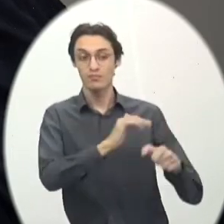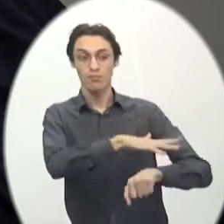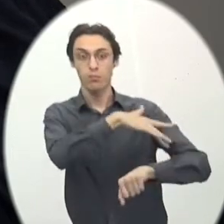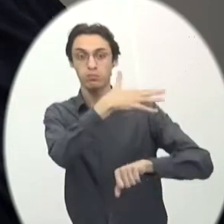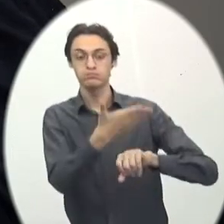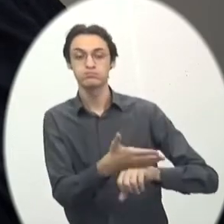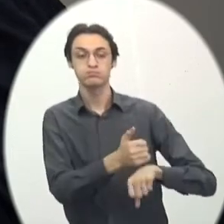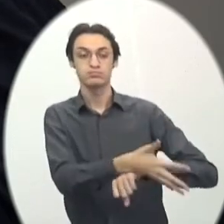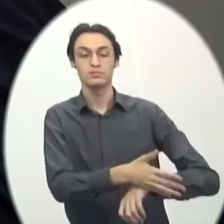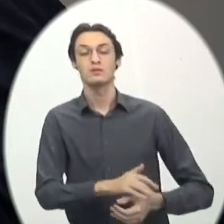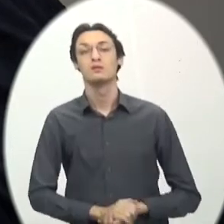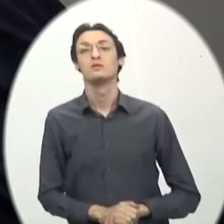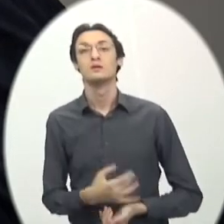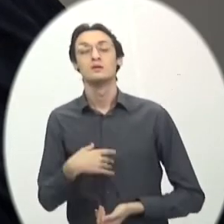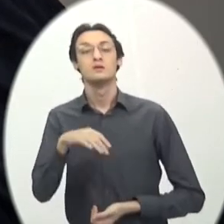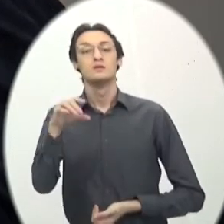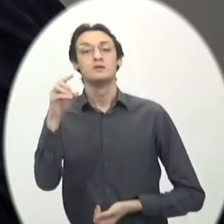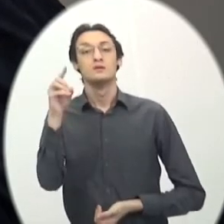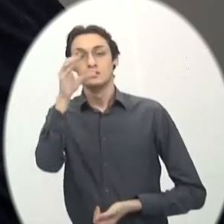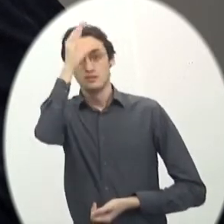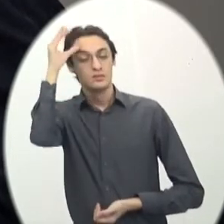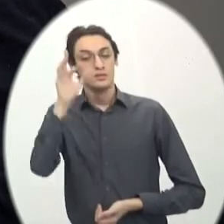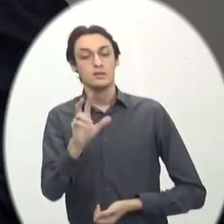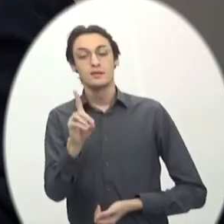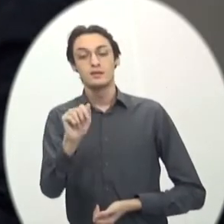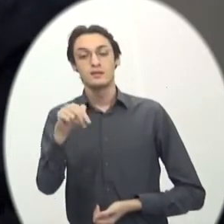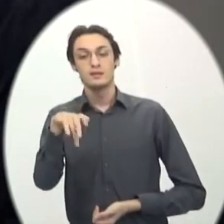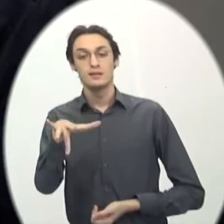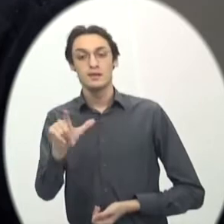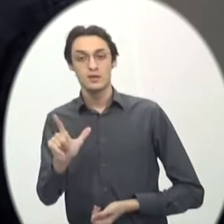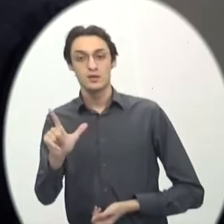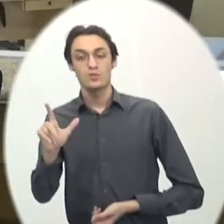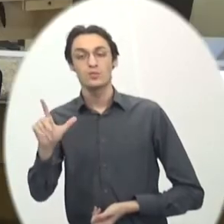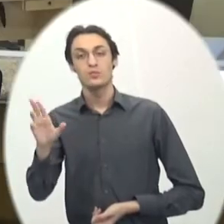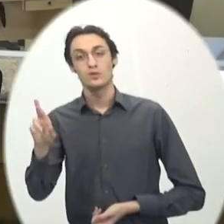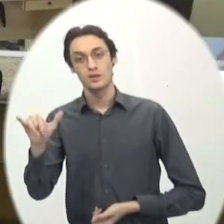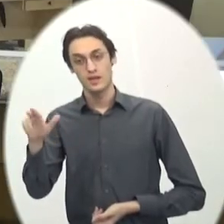Criciúma, 12/07/2020, Daniel Ricardo Neiza.